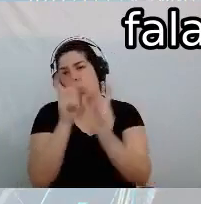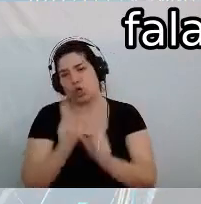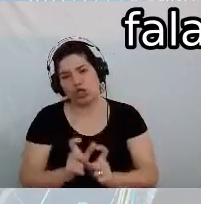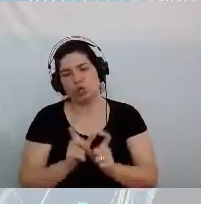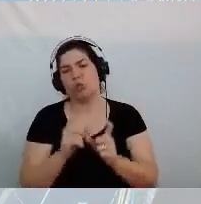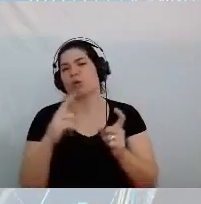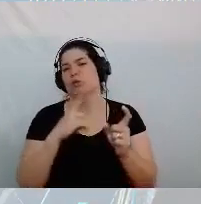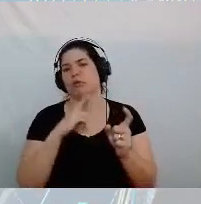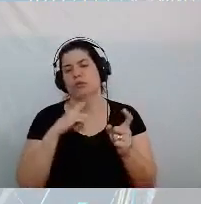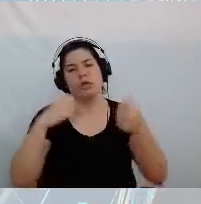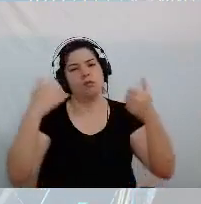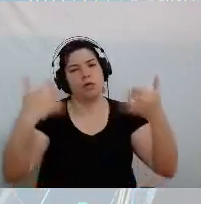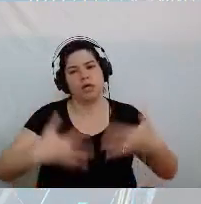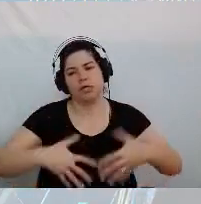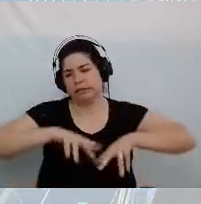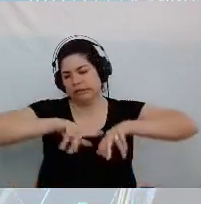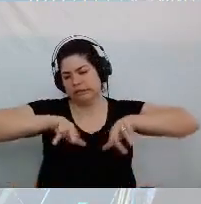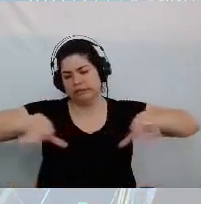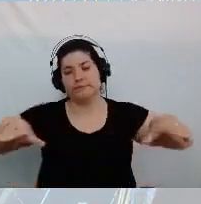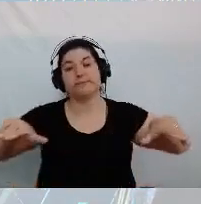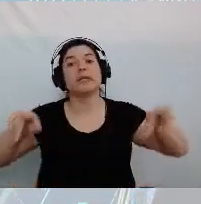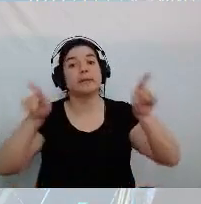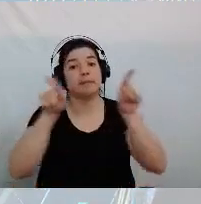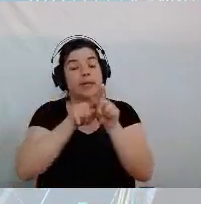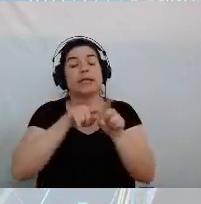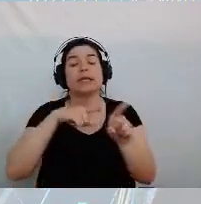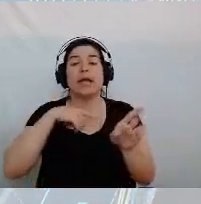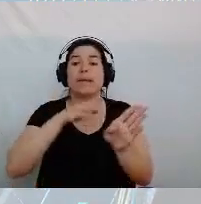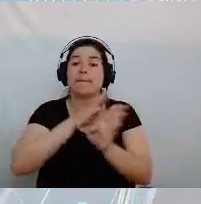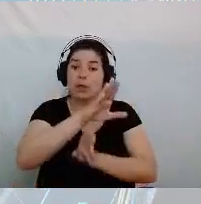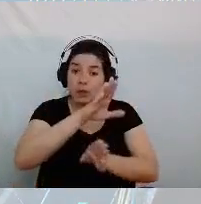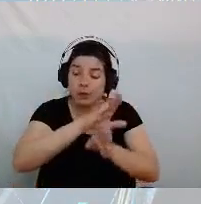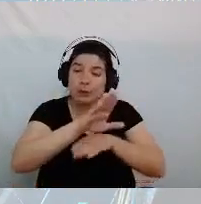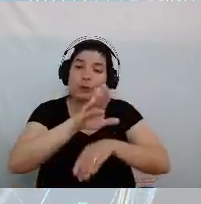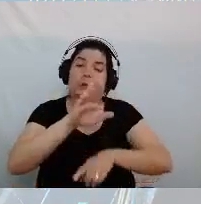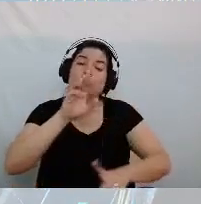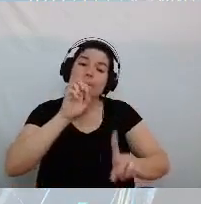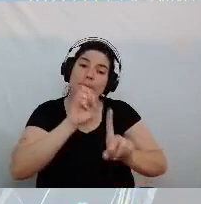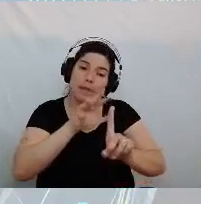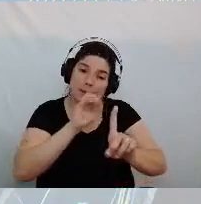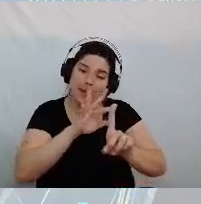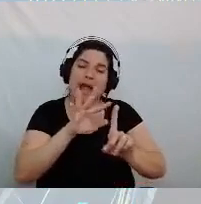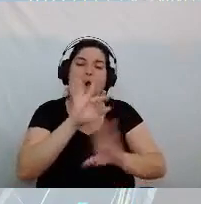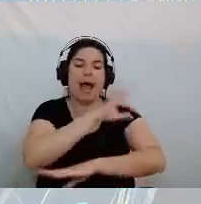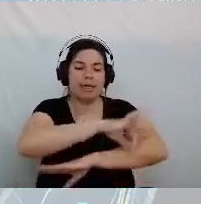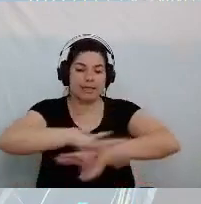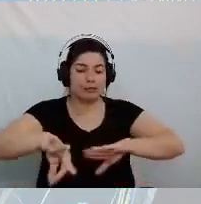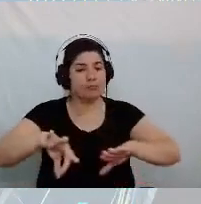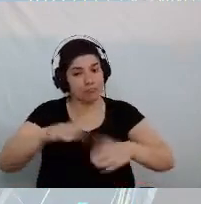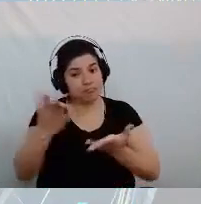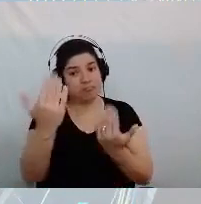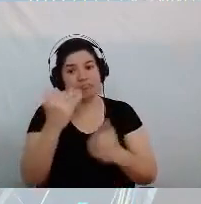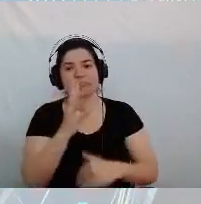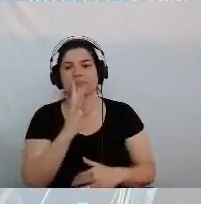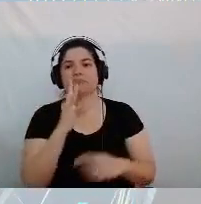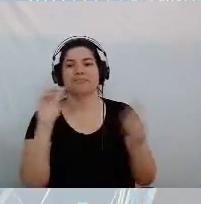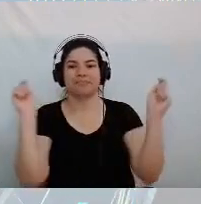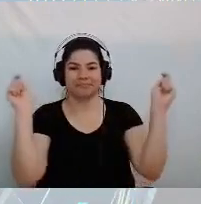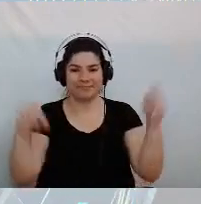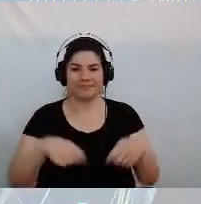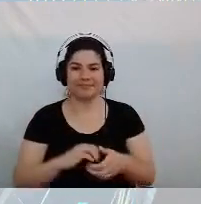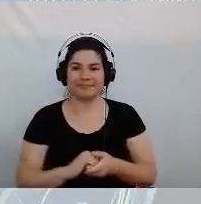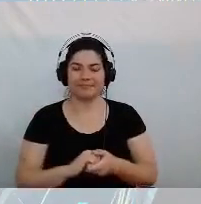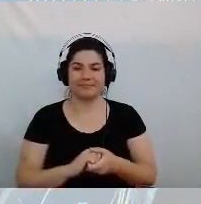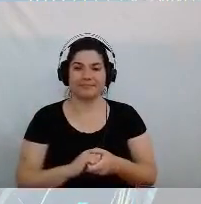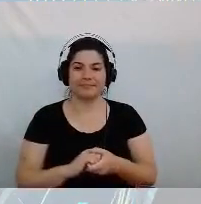sobre domin design e também com mentoria de arquitetura enfim fica o meu convite para que vocês conheçam também essa possibilidade e